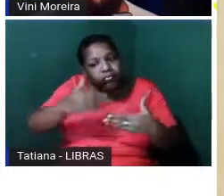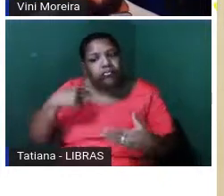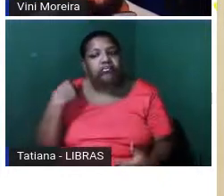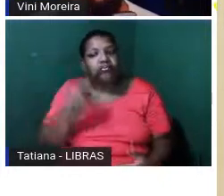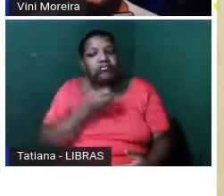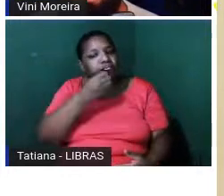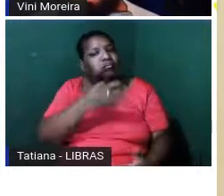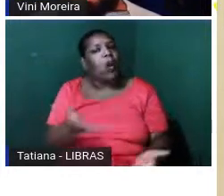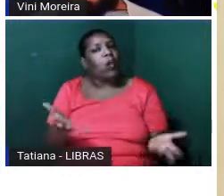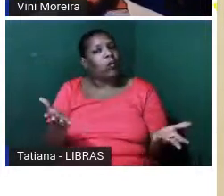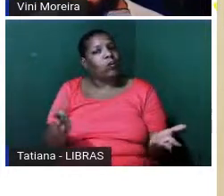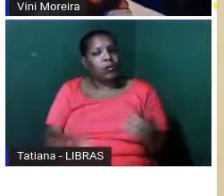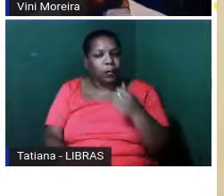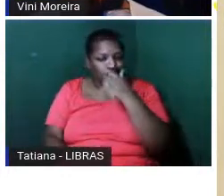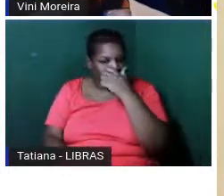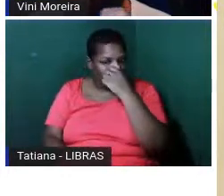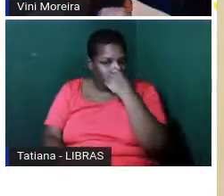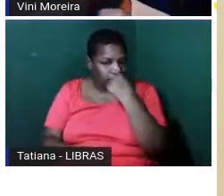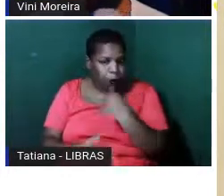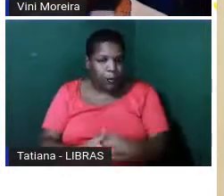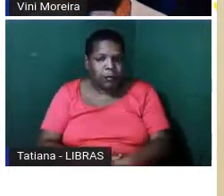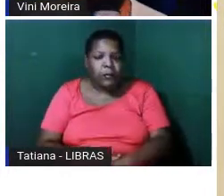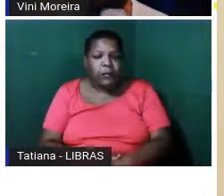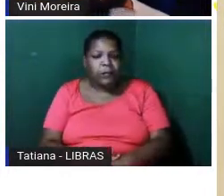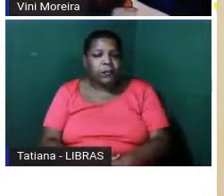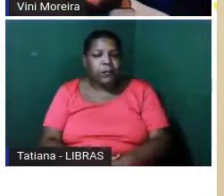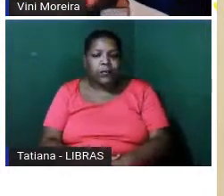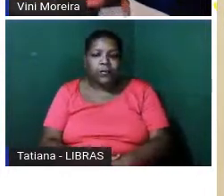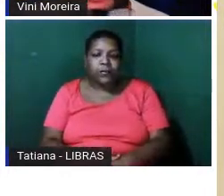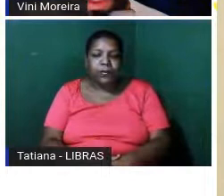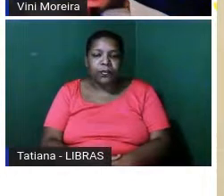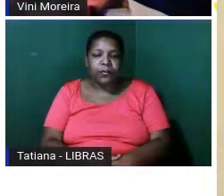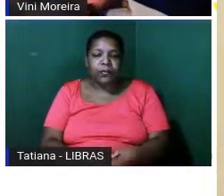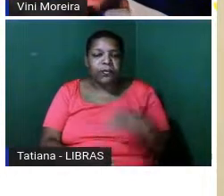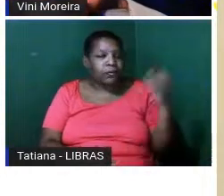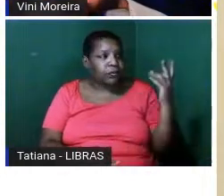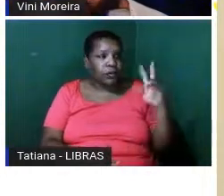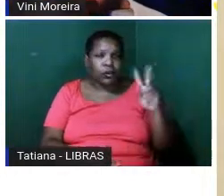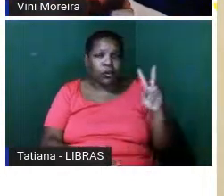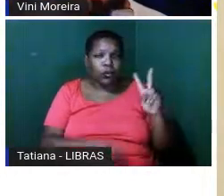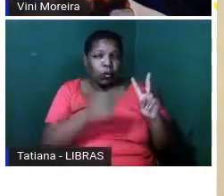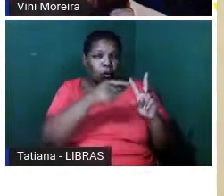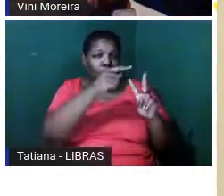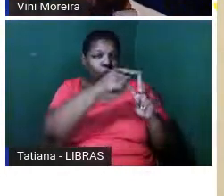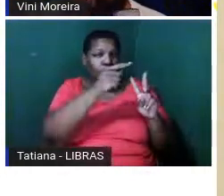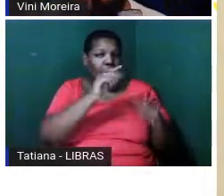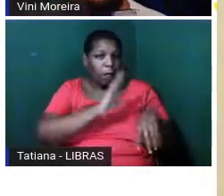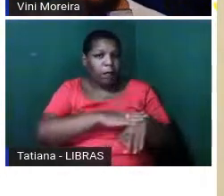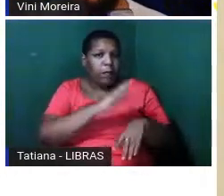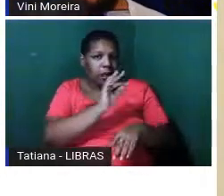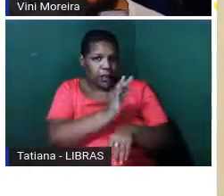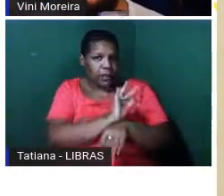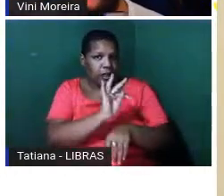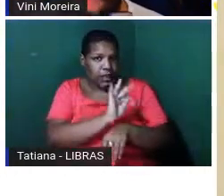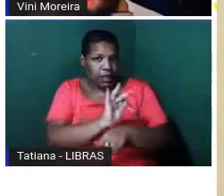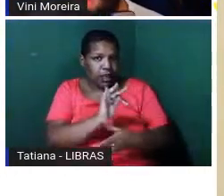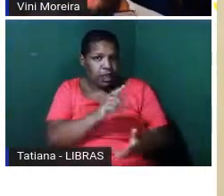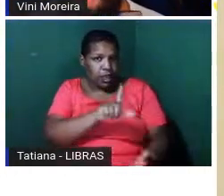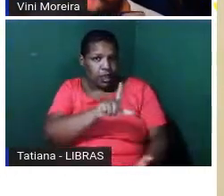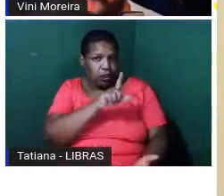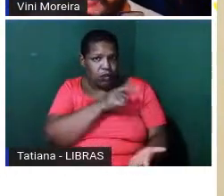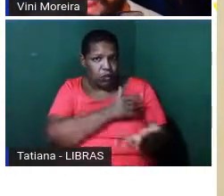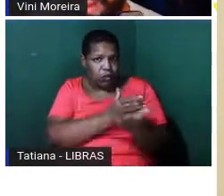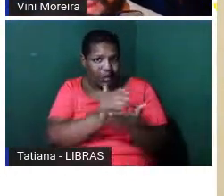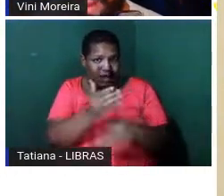gente ficar bom e o outros vão falar esses duas coisas mais técnicas agora que antes da gente começar a parte mais